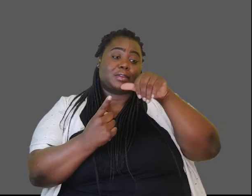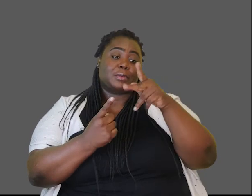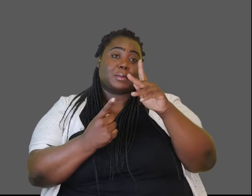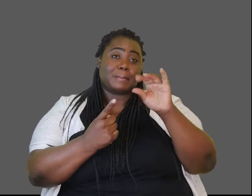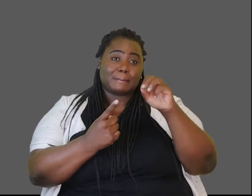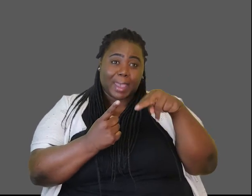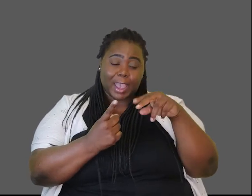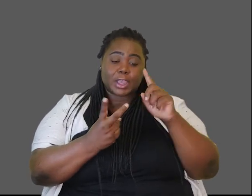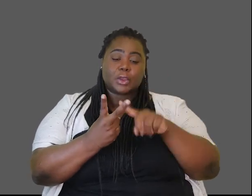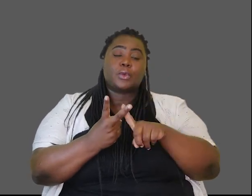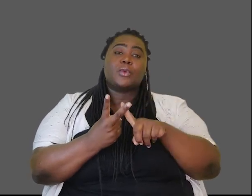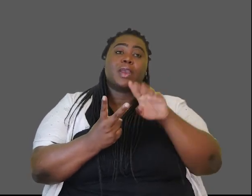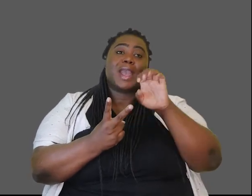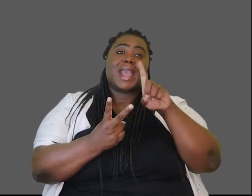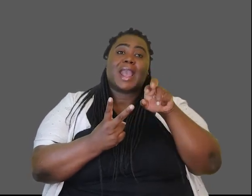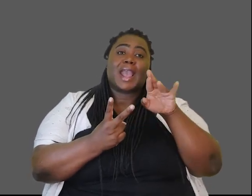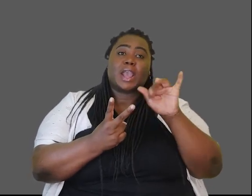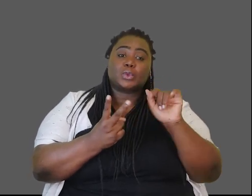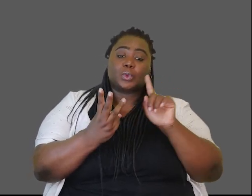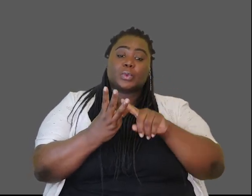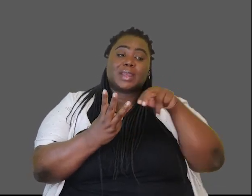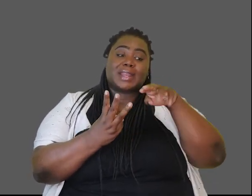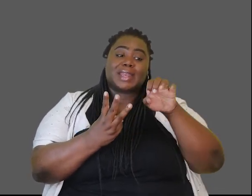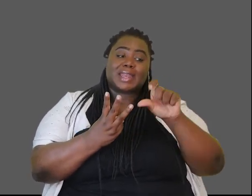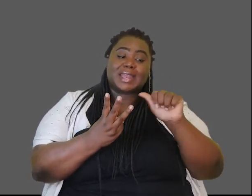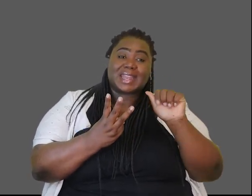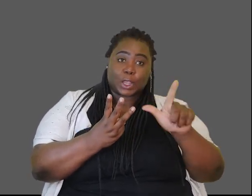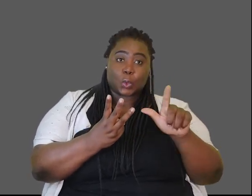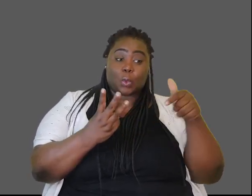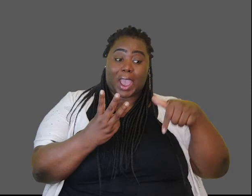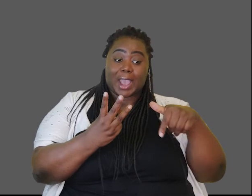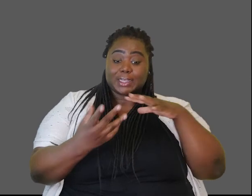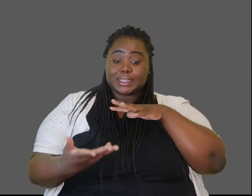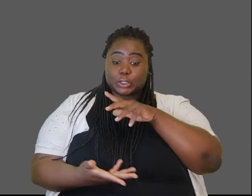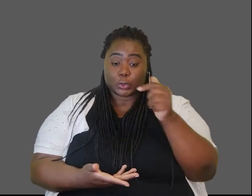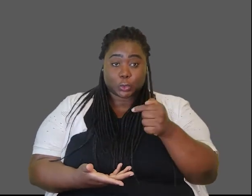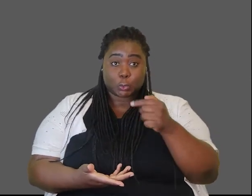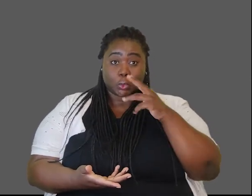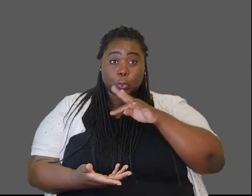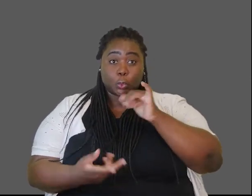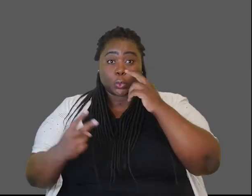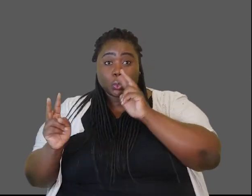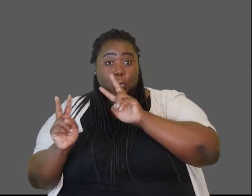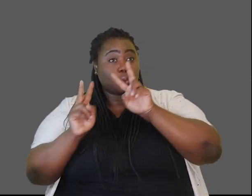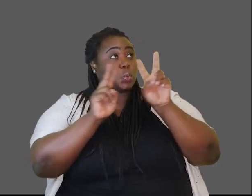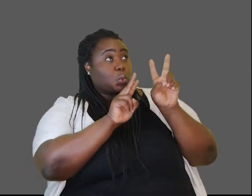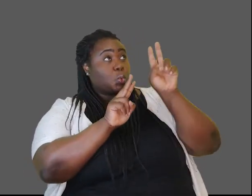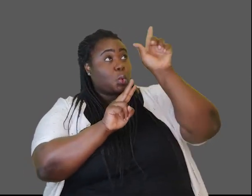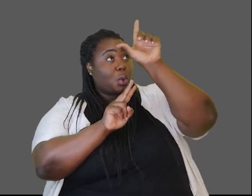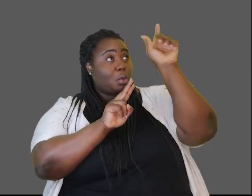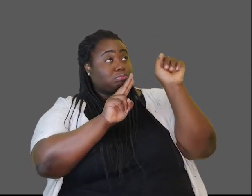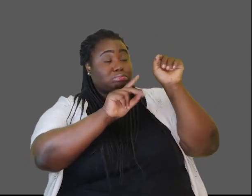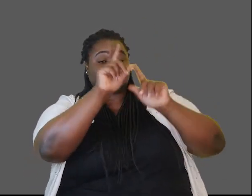Michael Collins, Edwin Buzz Aldrin e Neil Armstrong. Aqui na Terra, todos os olhares e atenções